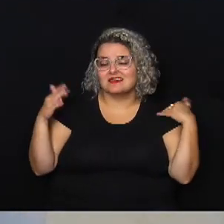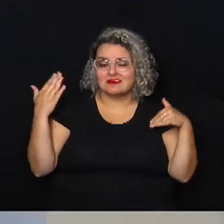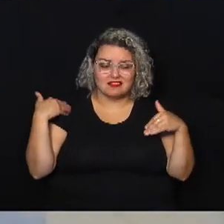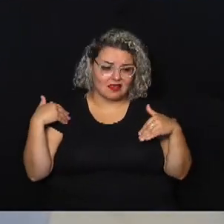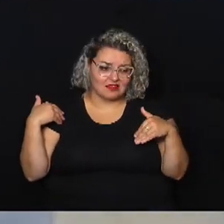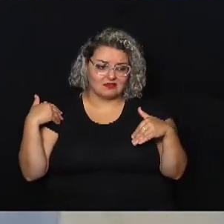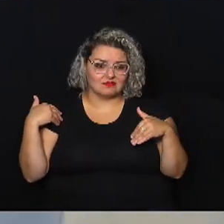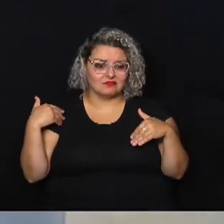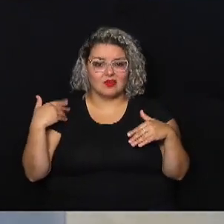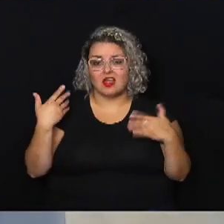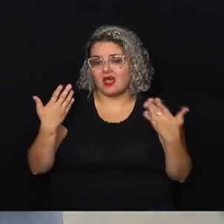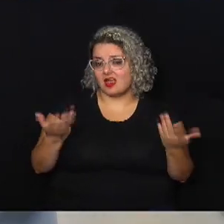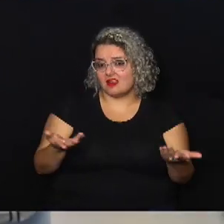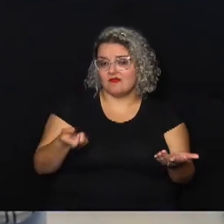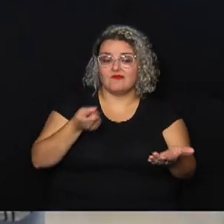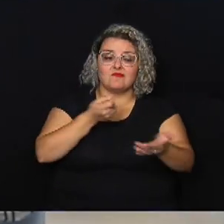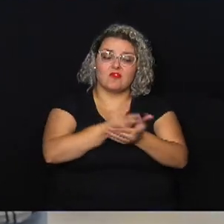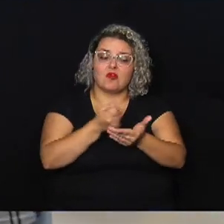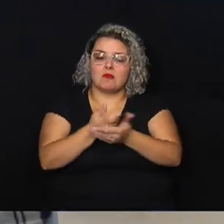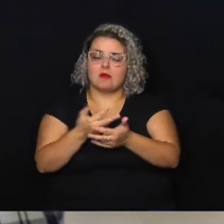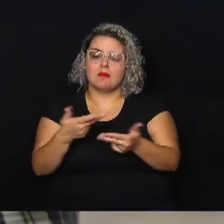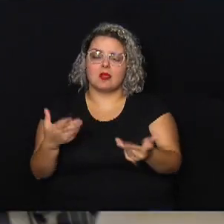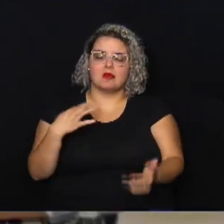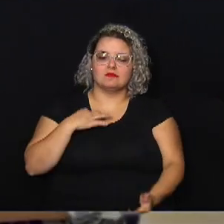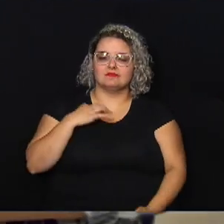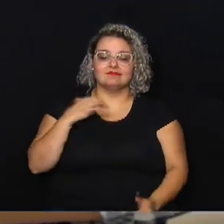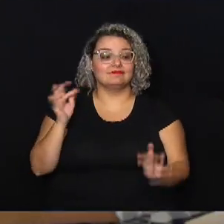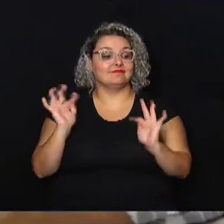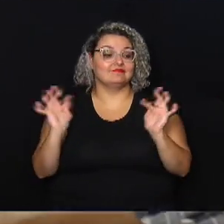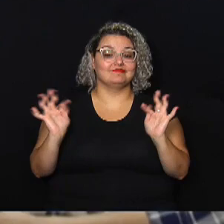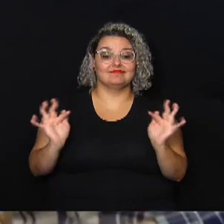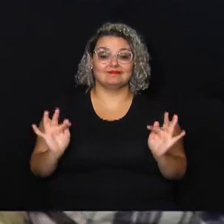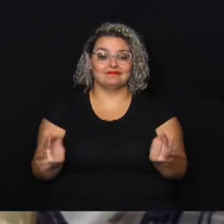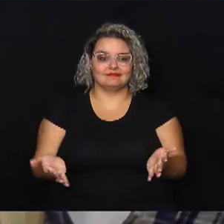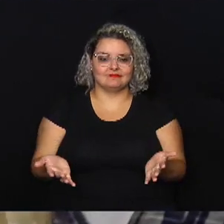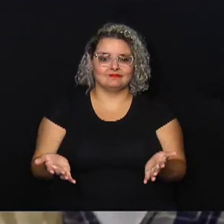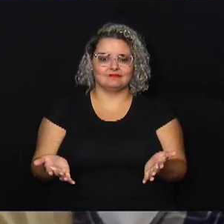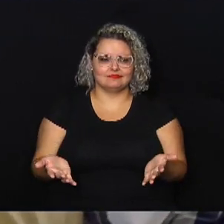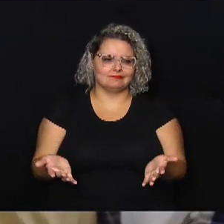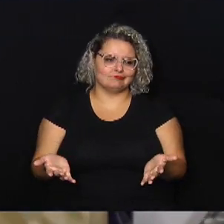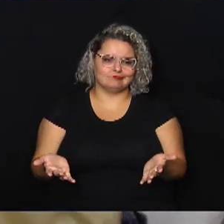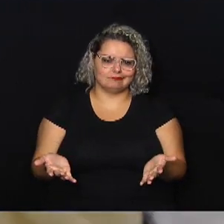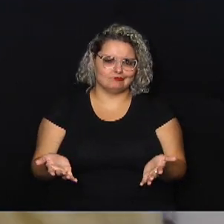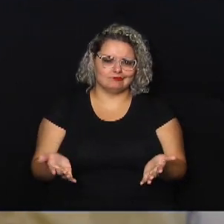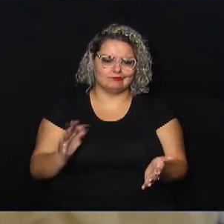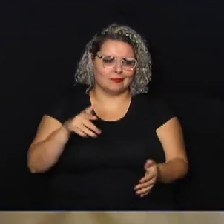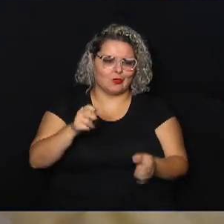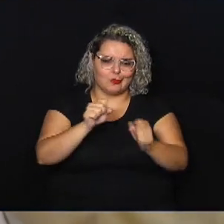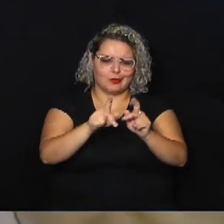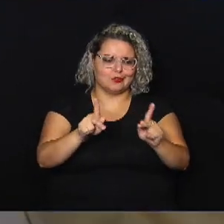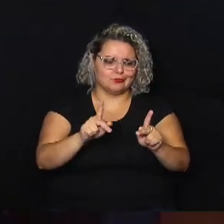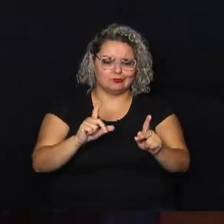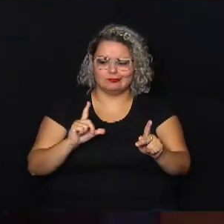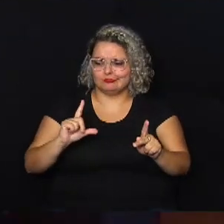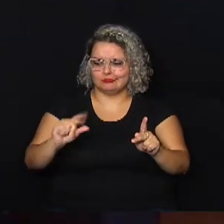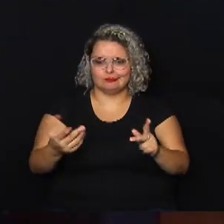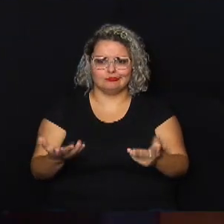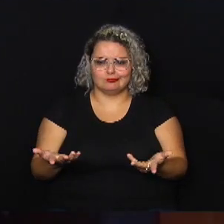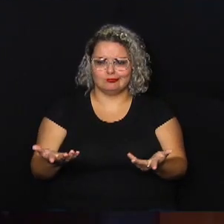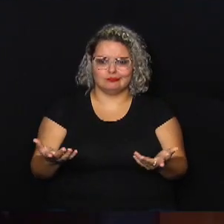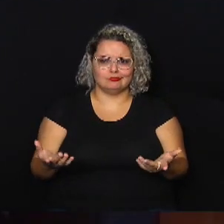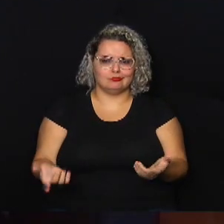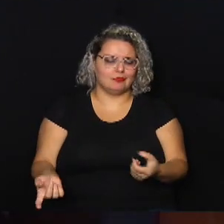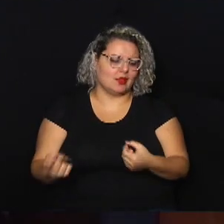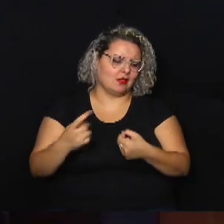que aí vou comprar umas coisinhas, umas roupinhas e vou ficar feliz. No momento que saiu da loja, acostuma com aquilo,